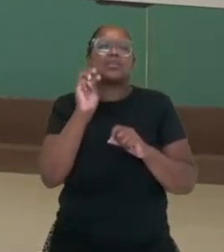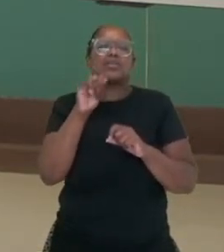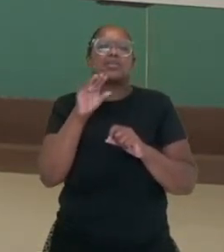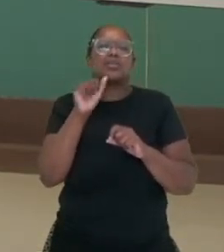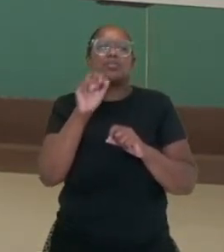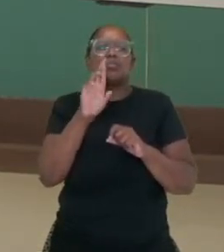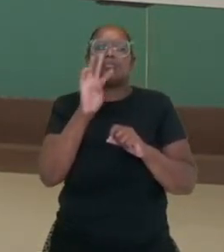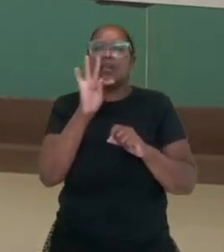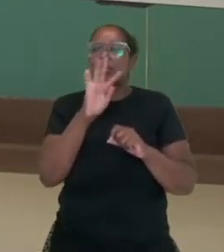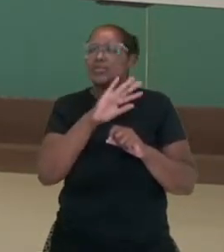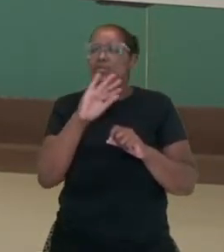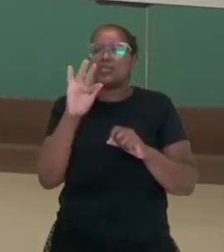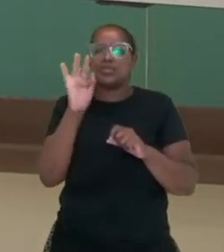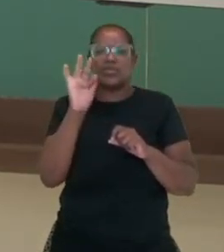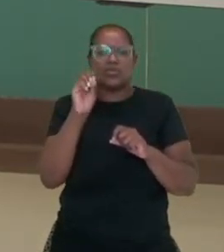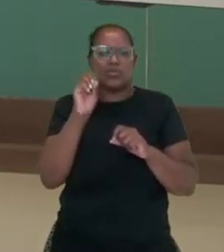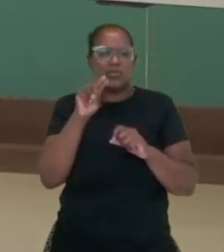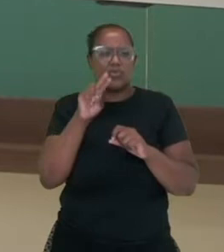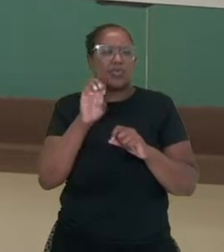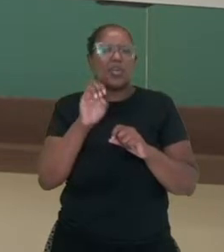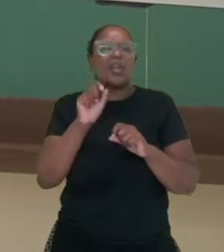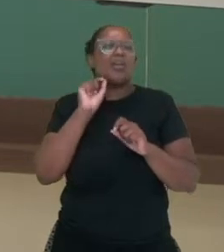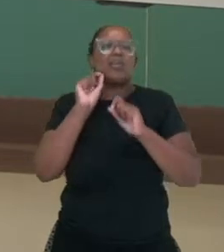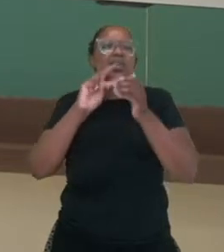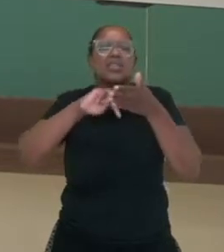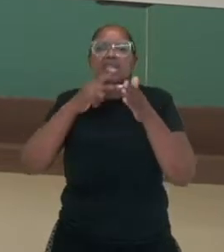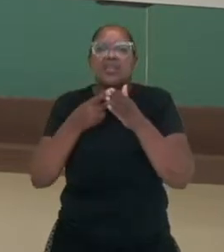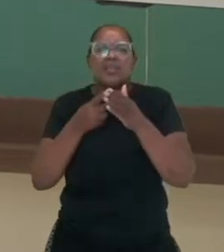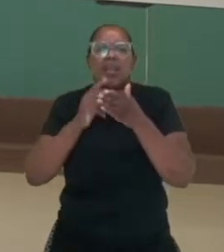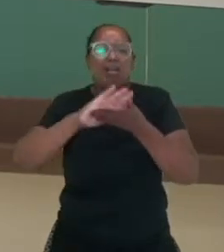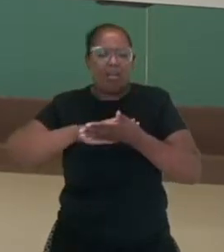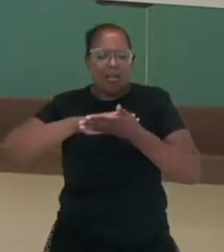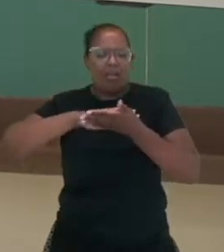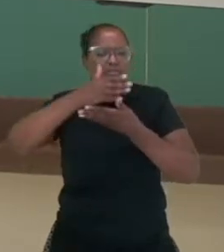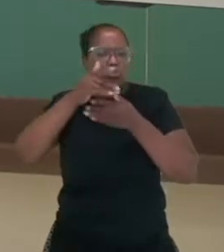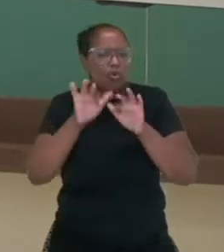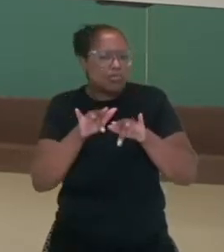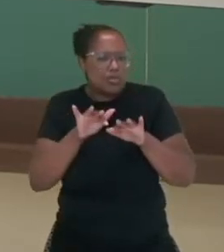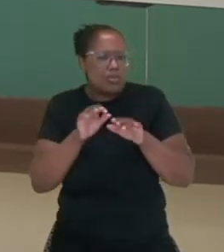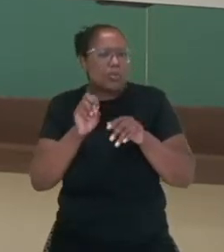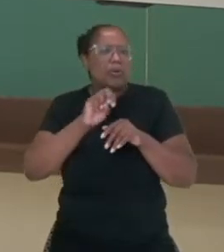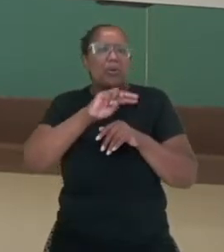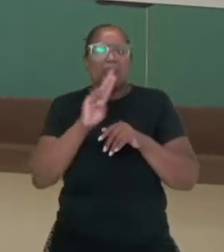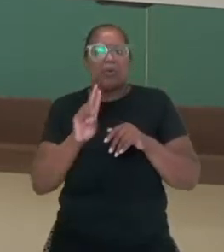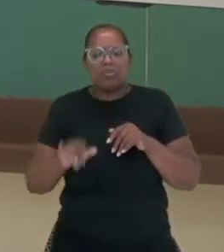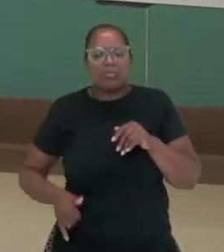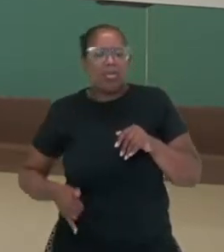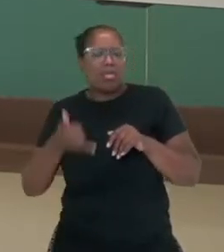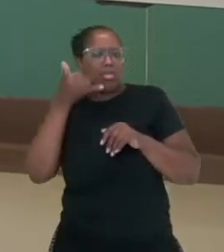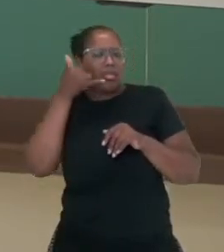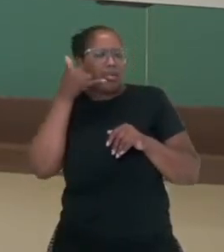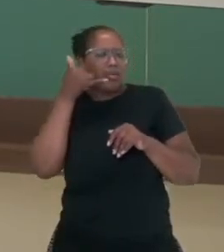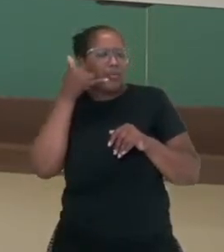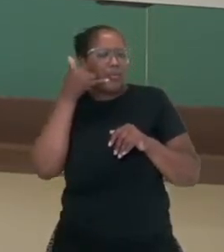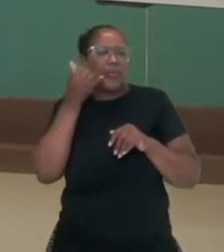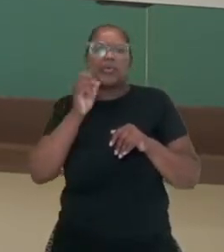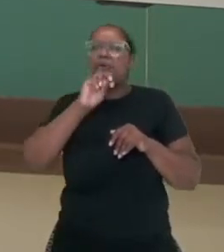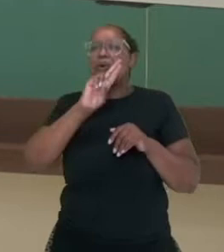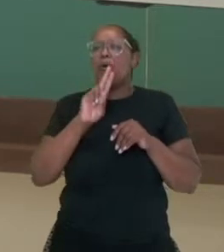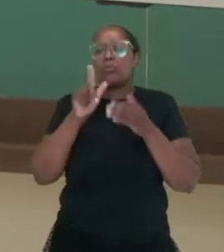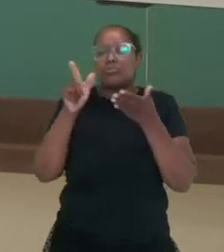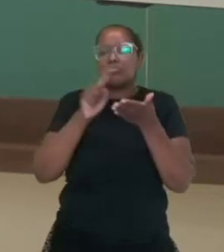são telefones, eles são computadores. O que é um smartphone? Como que a gente pode definir